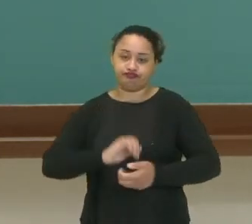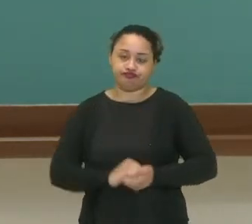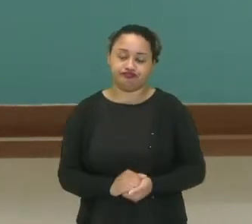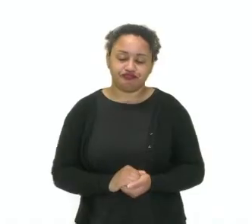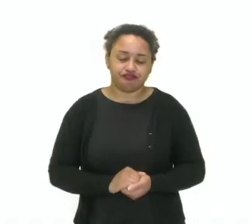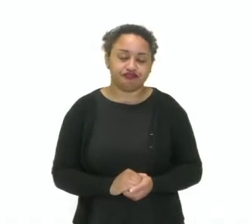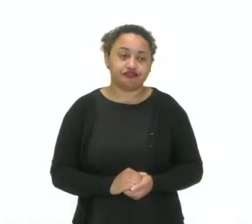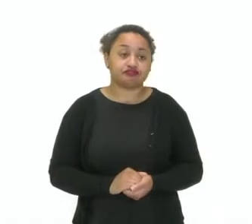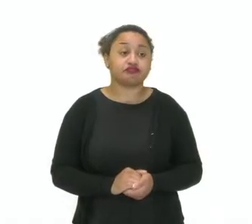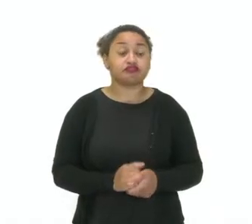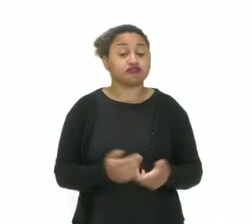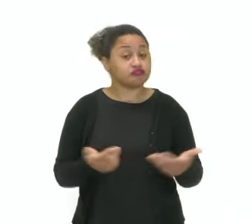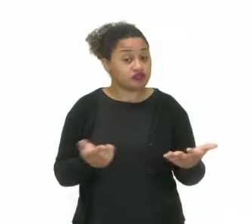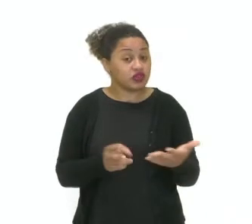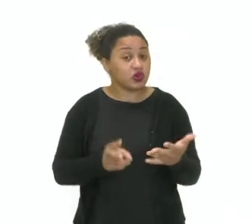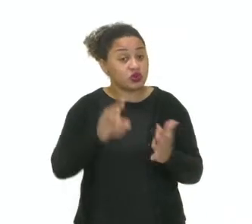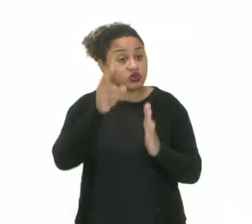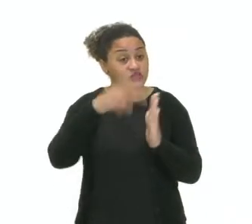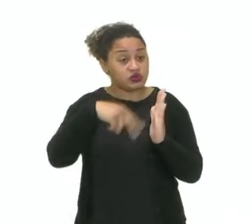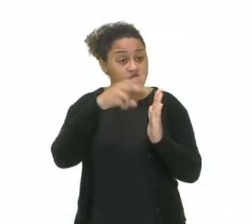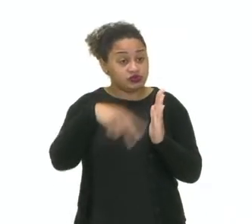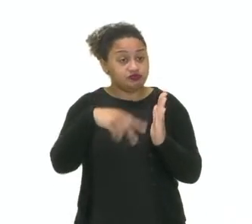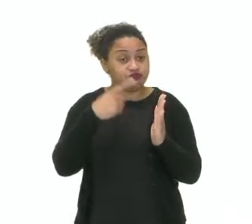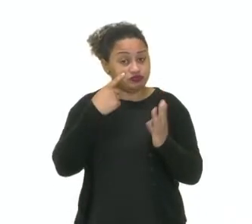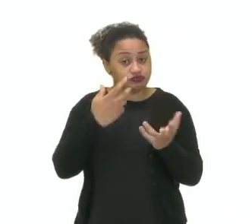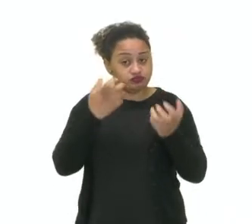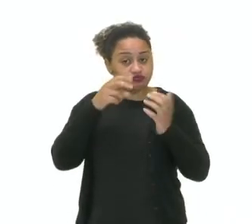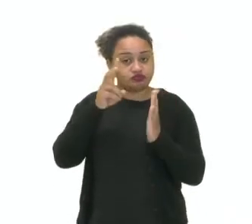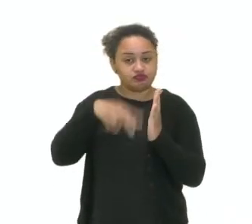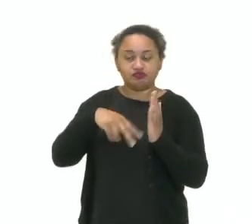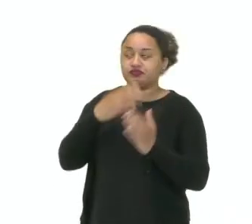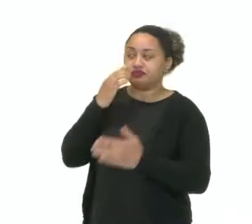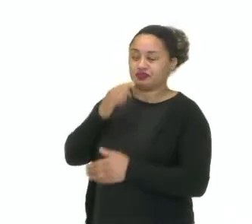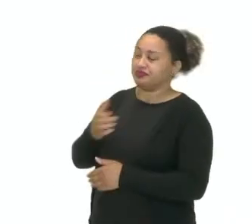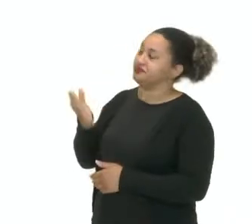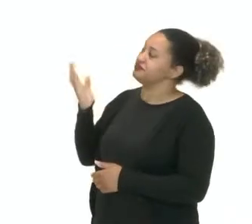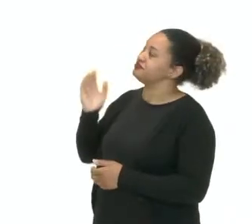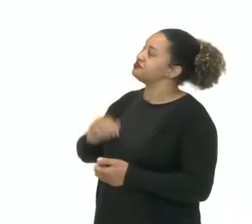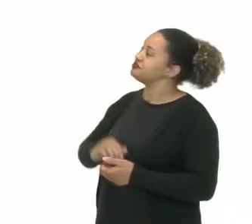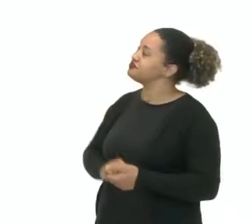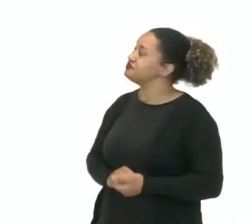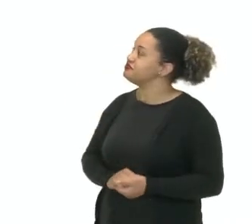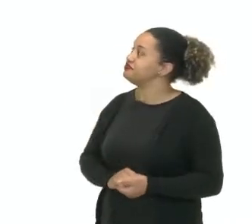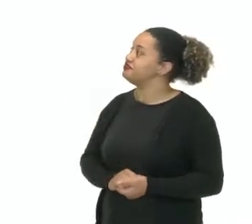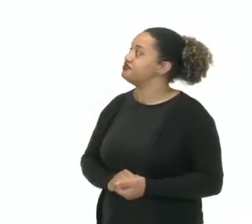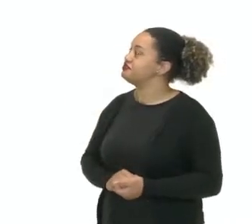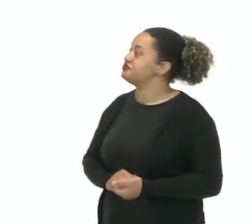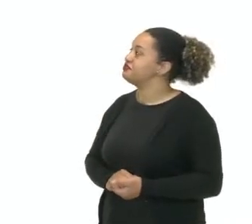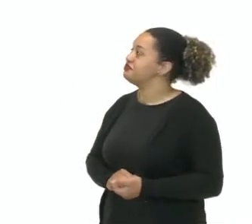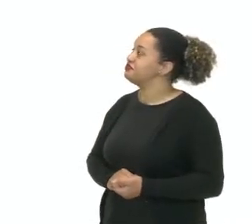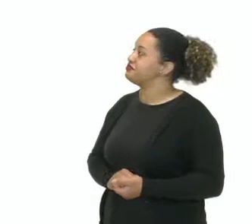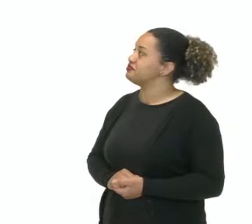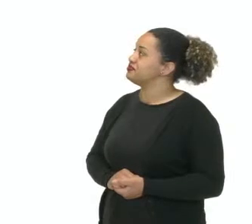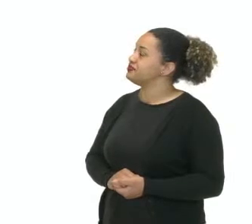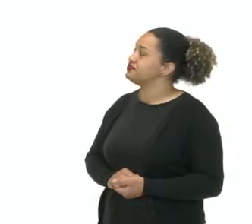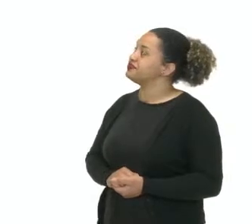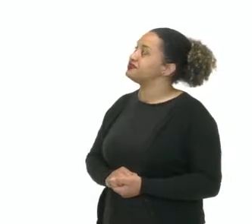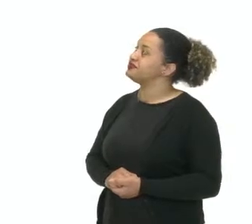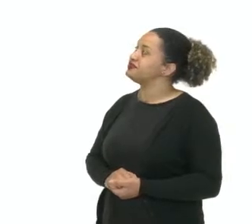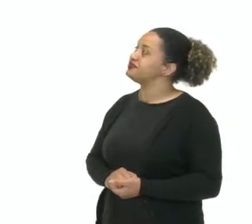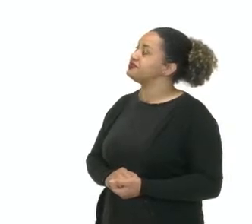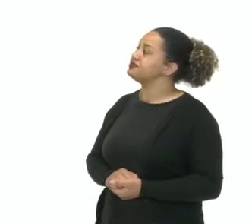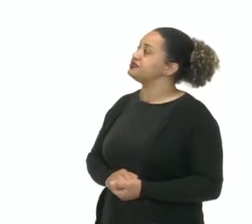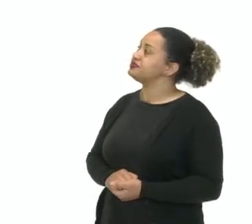A atual pandemia global aumentou a importância da internet, pois sua versatilidade permitiu a adaptação de modelos